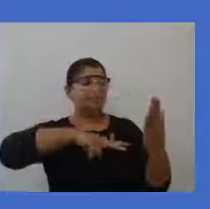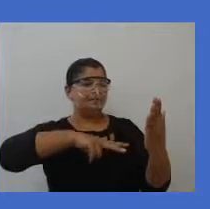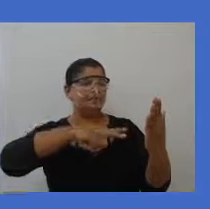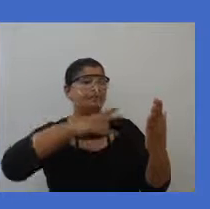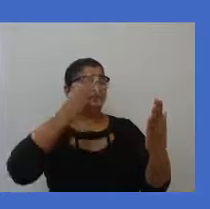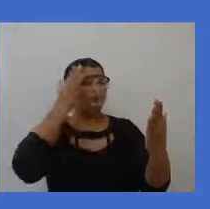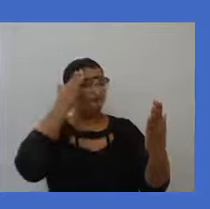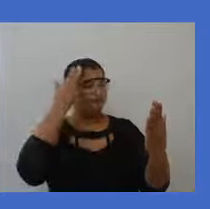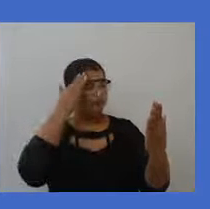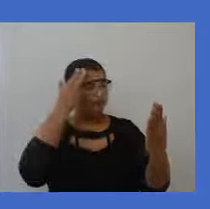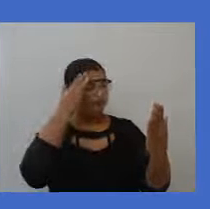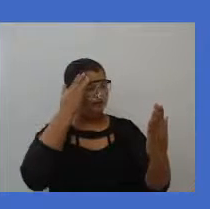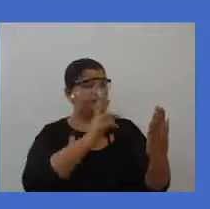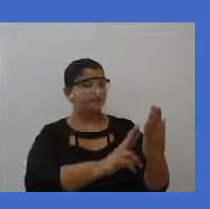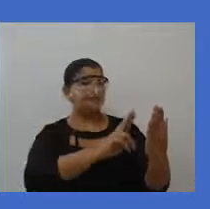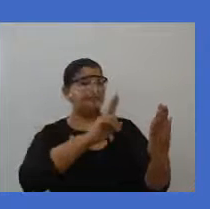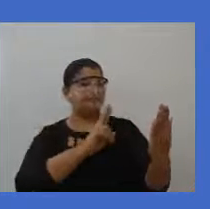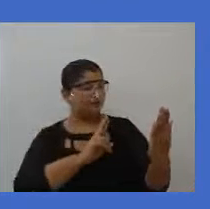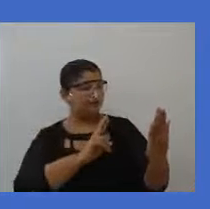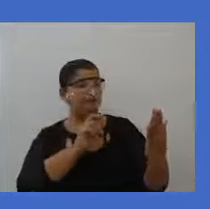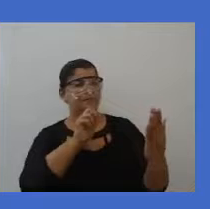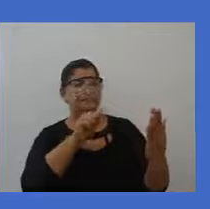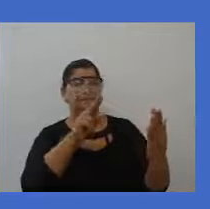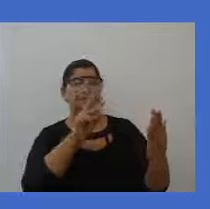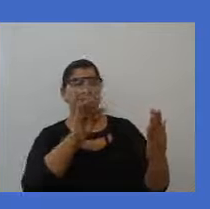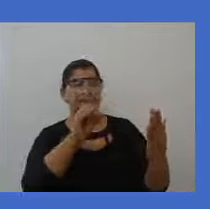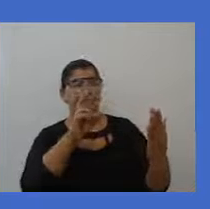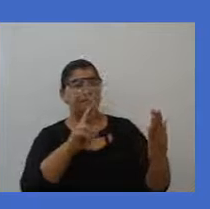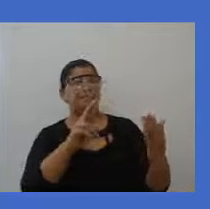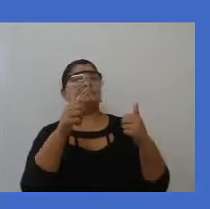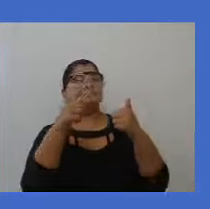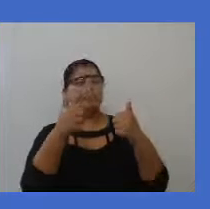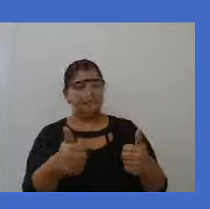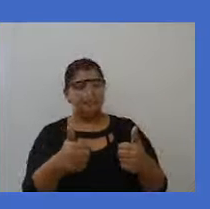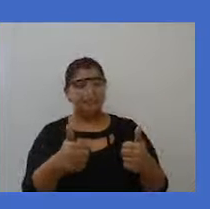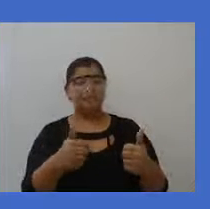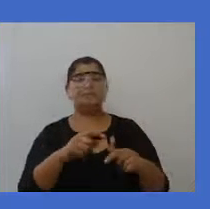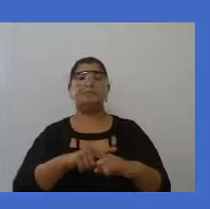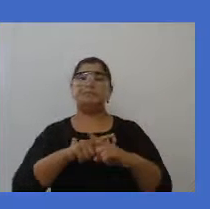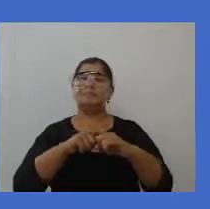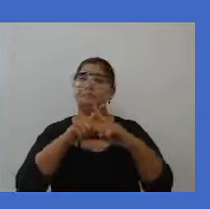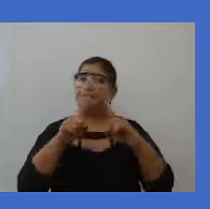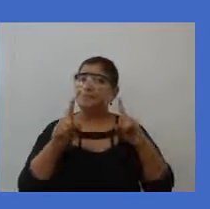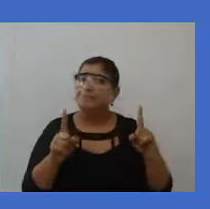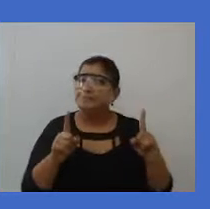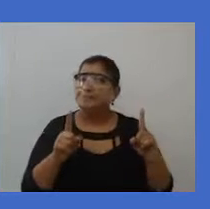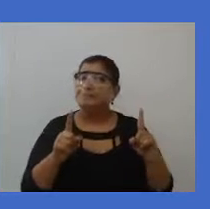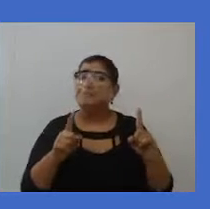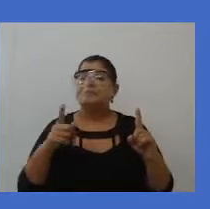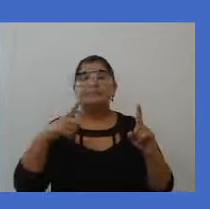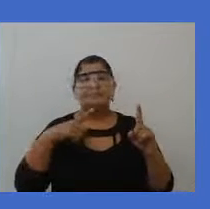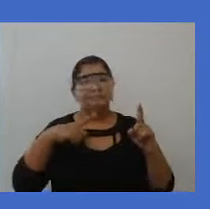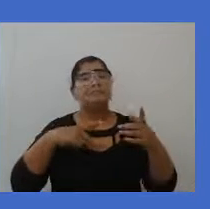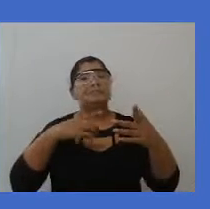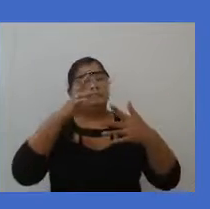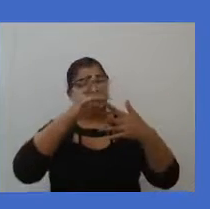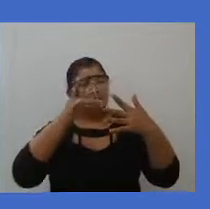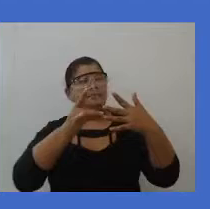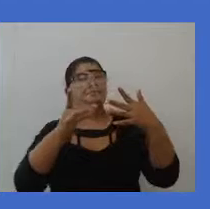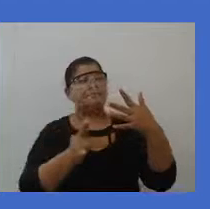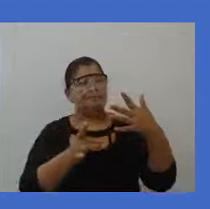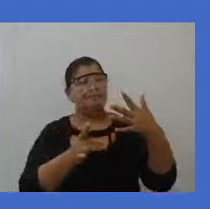mais. Começa por isso, mas vai mais além. Leitura é o processo no qual o leitor realiza